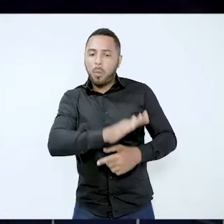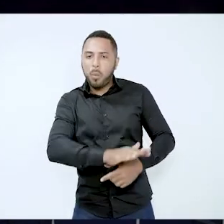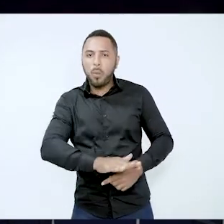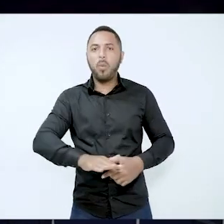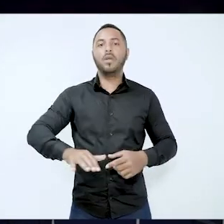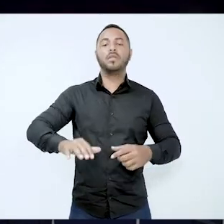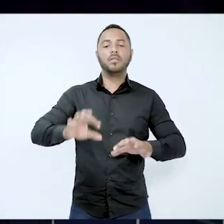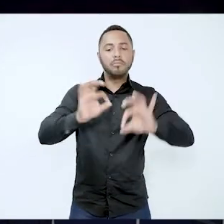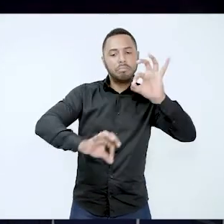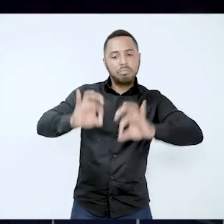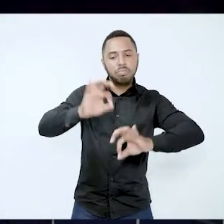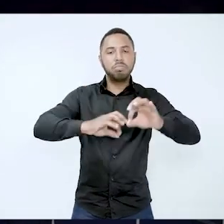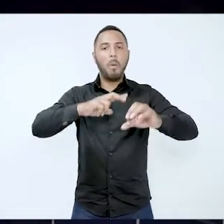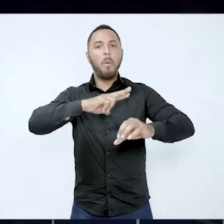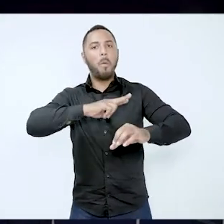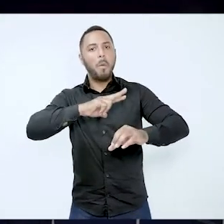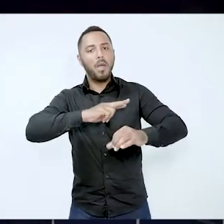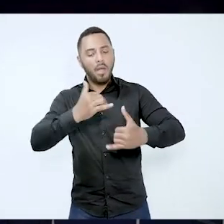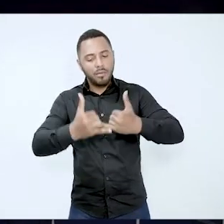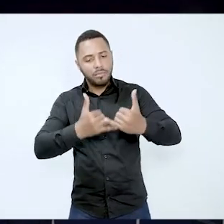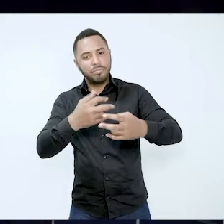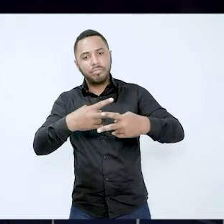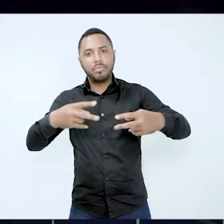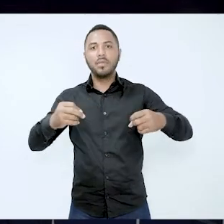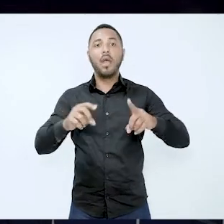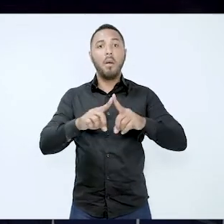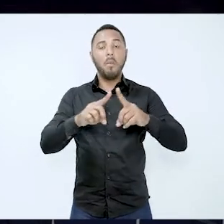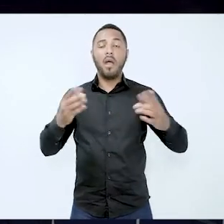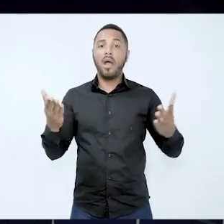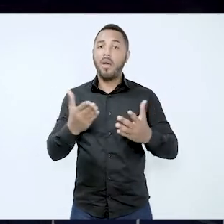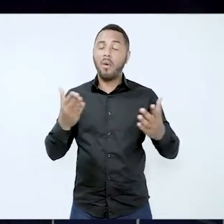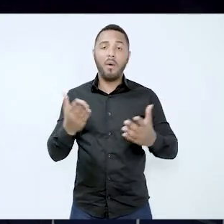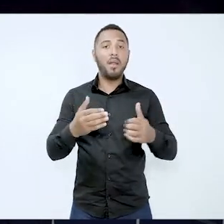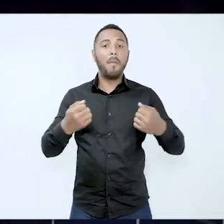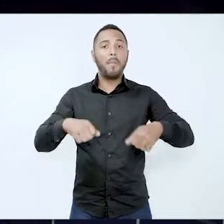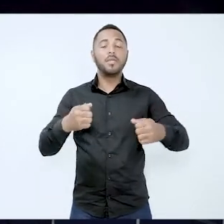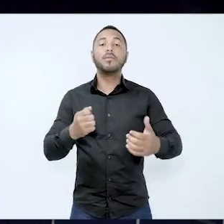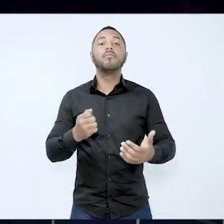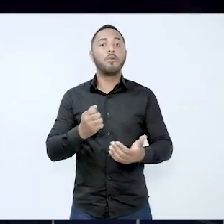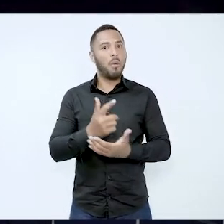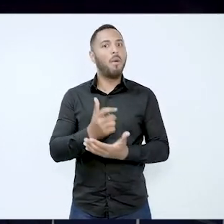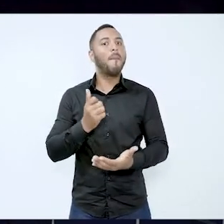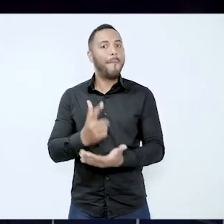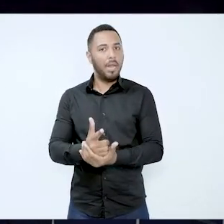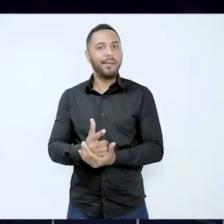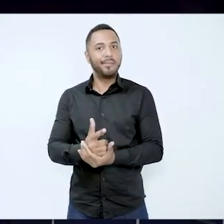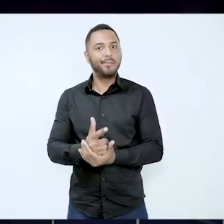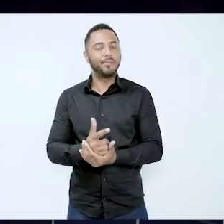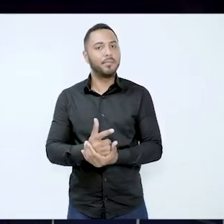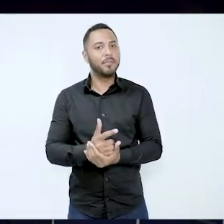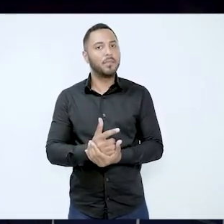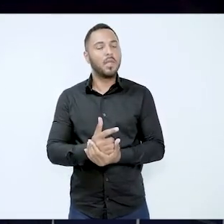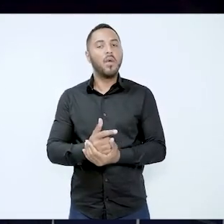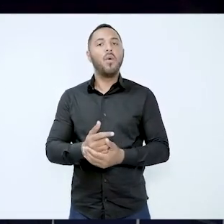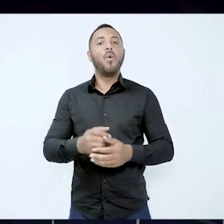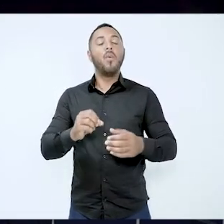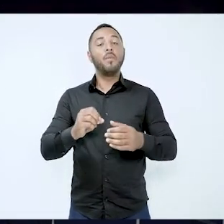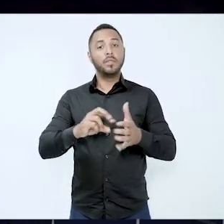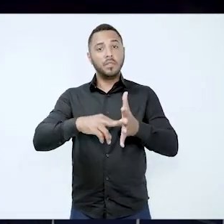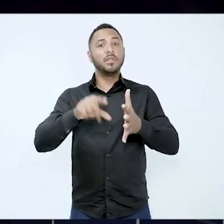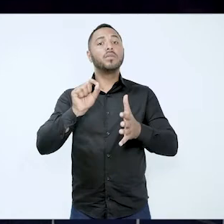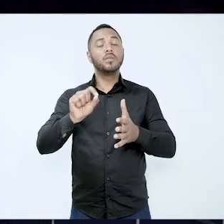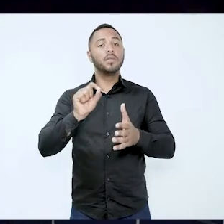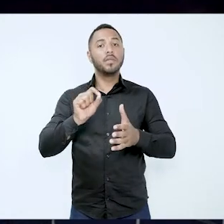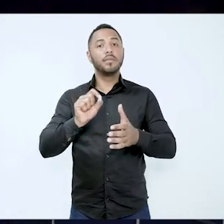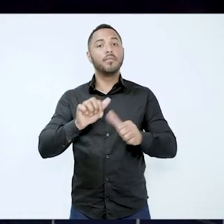confeccionados, produzidos por eles próprios, vinham agora os brinquedos que eram comprados, que eles adquiriam, né,